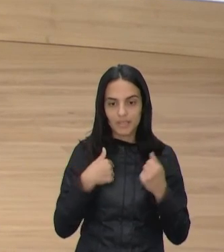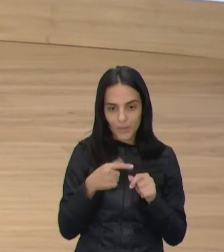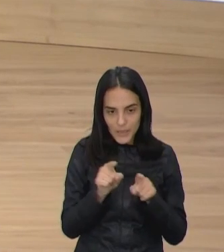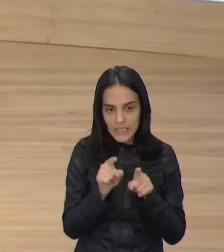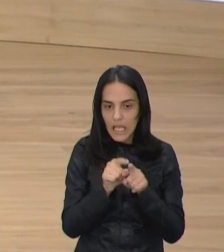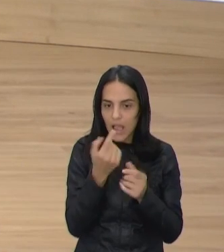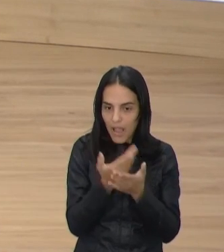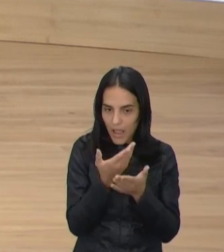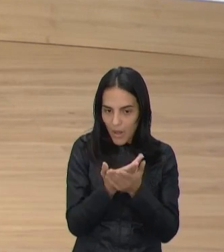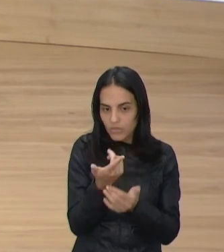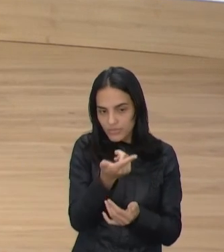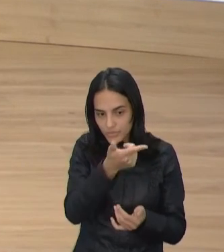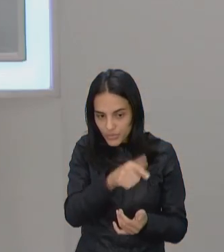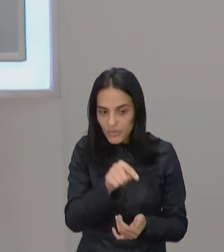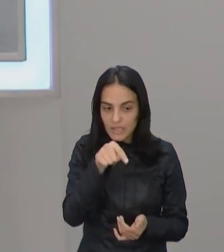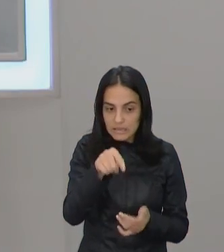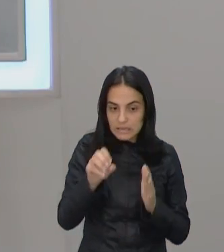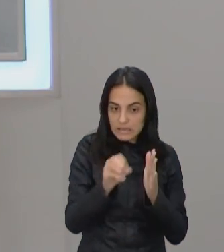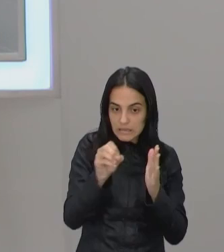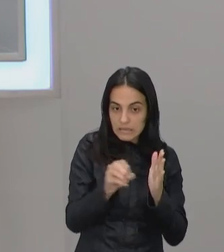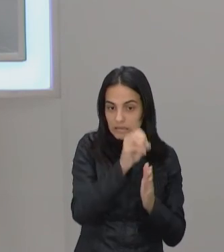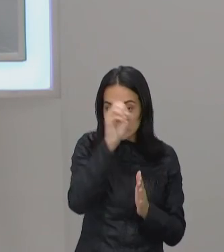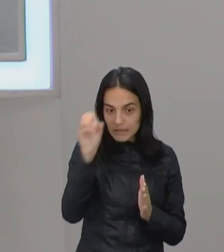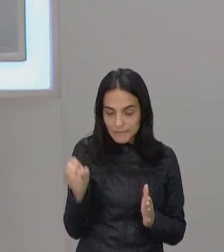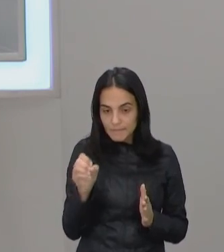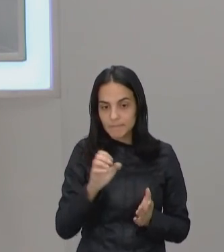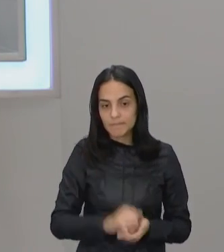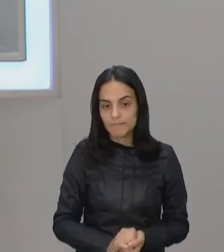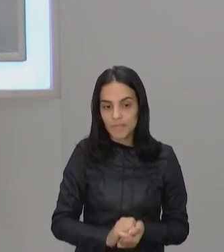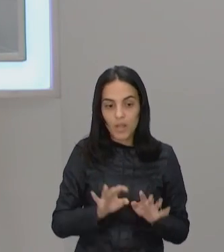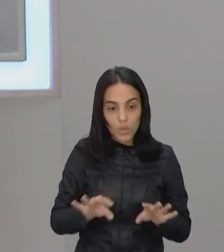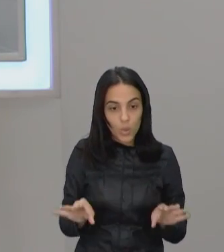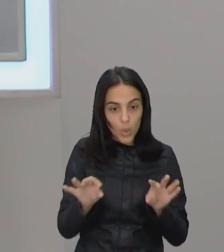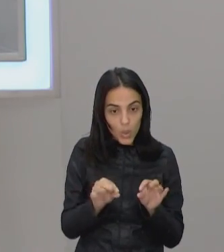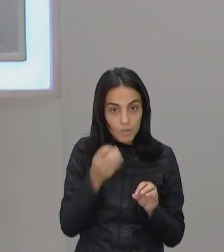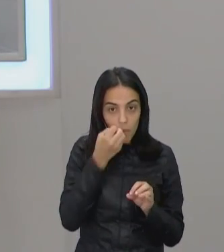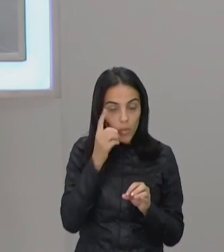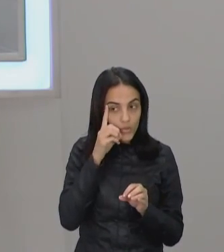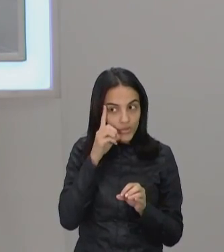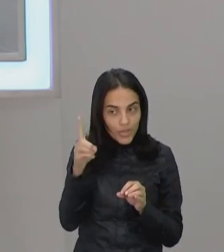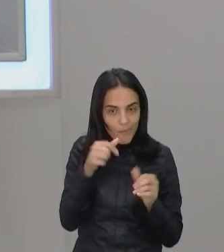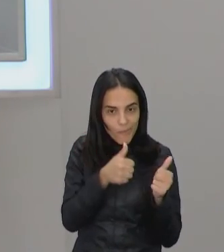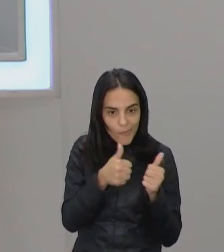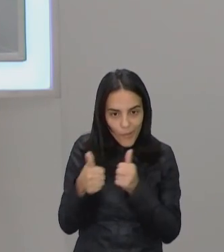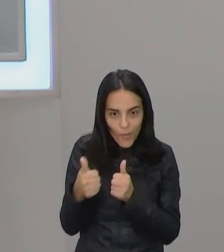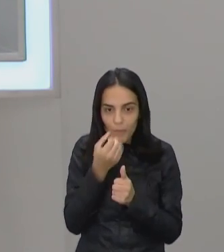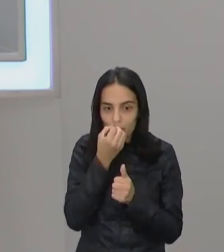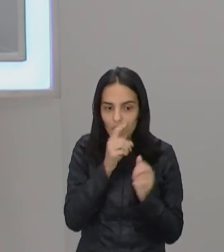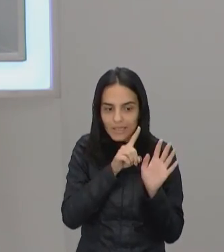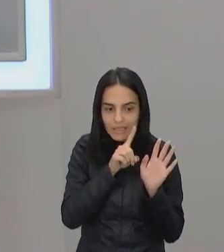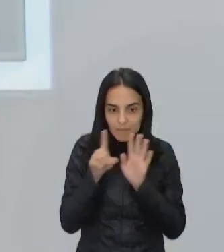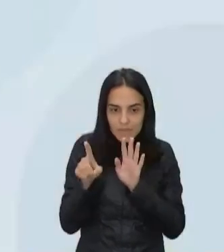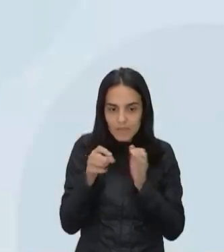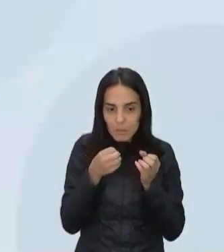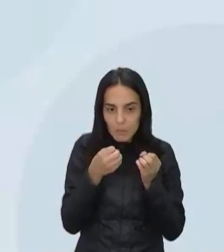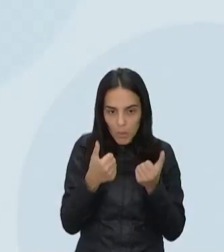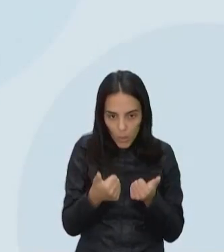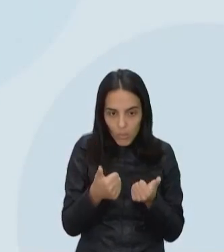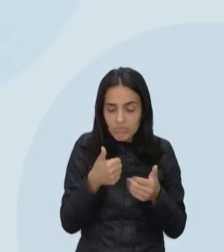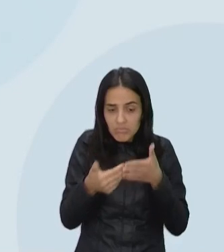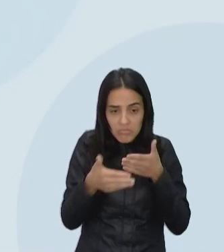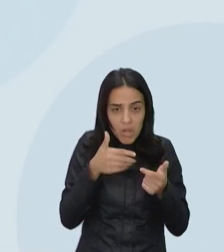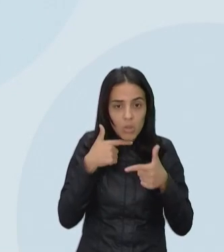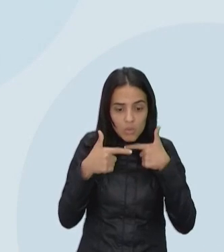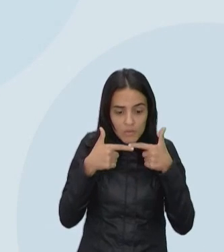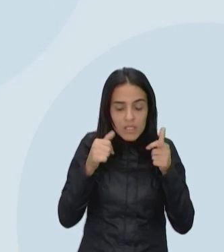uma aula aqui no CMSP. Que todos tenham um bom dia, tenham uma boa semana. Qualquer dúvida,